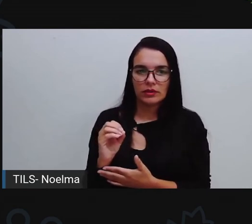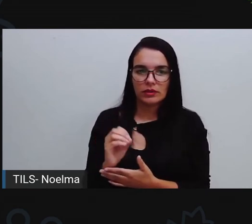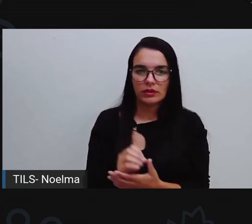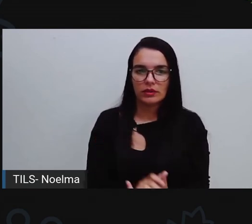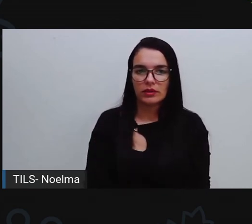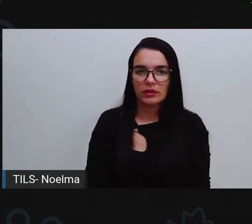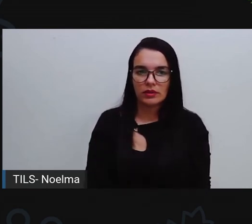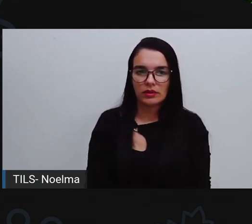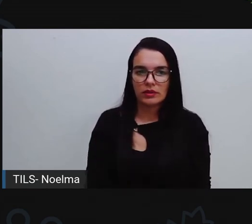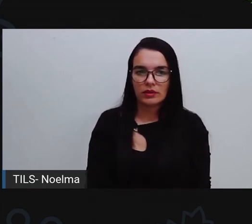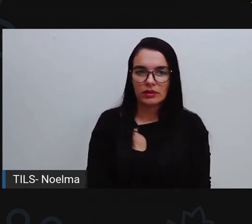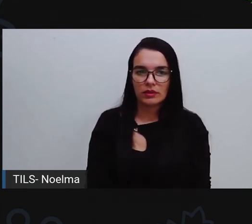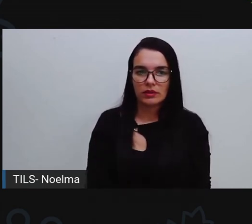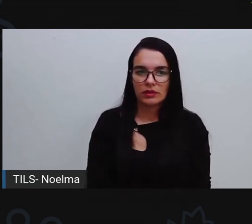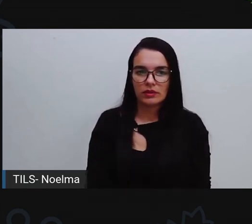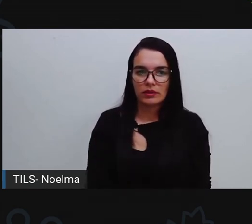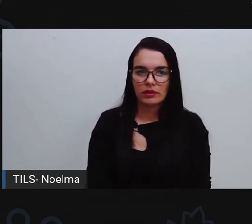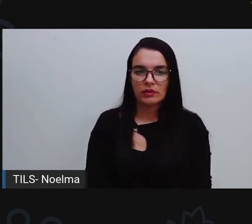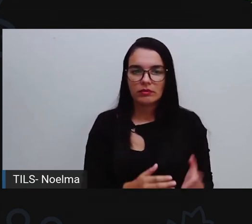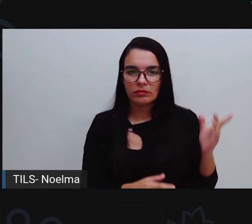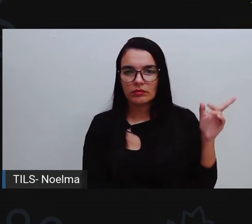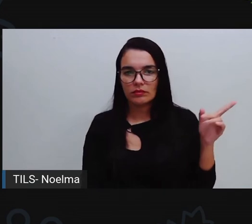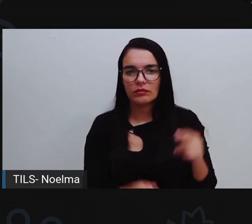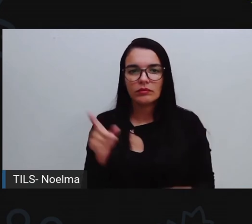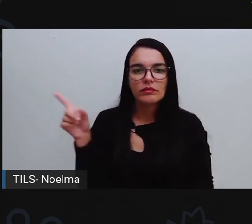250. Então, vamos armar aqui essa continha.